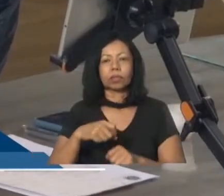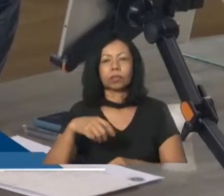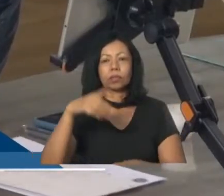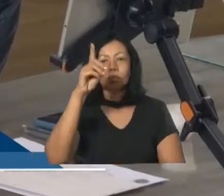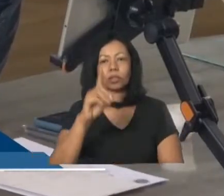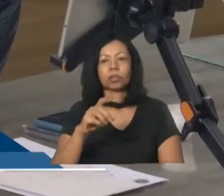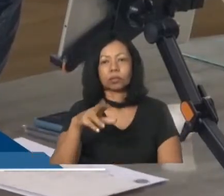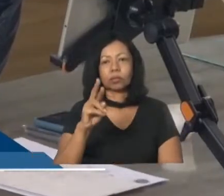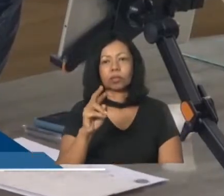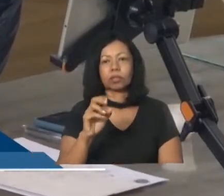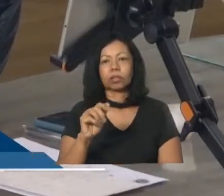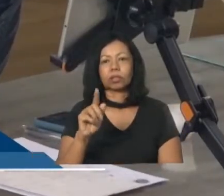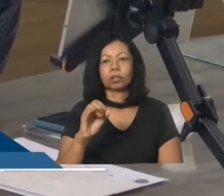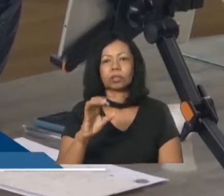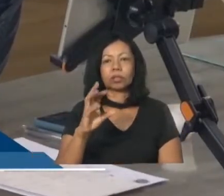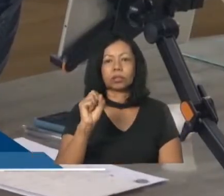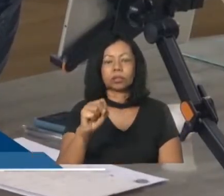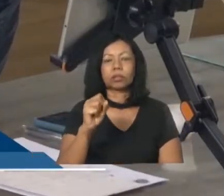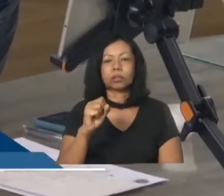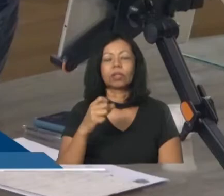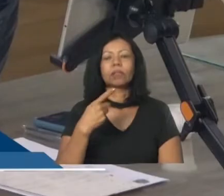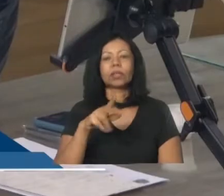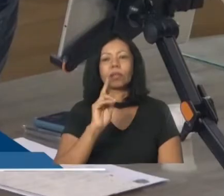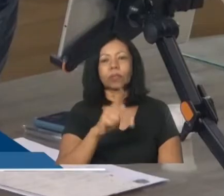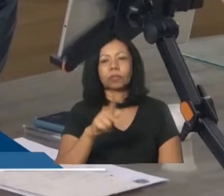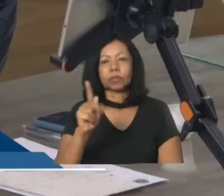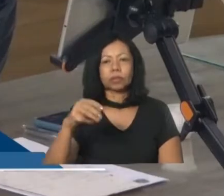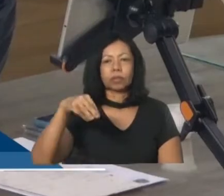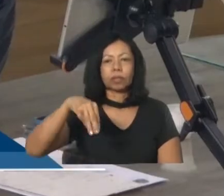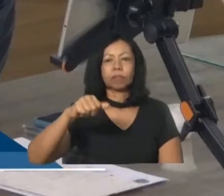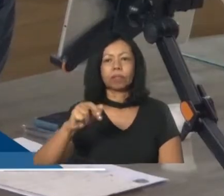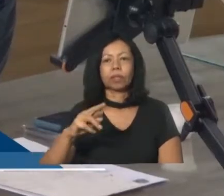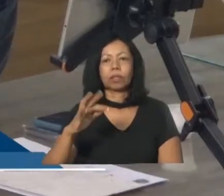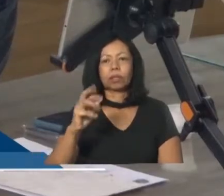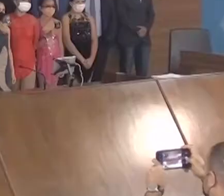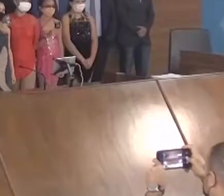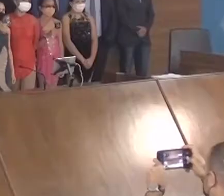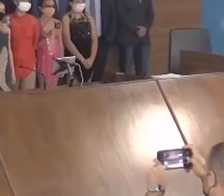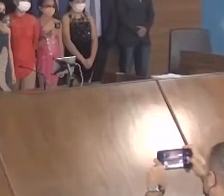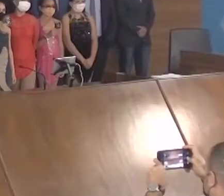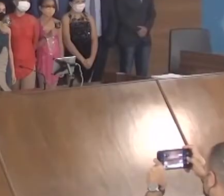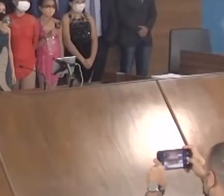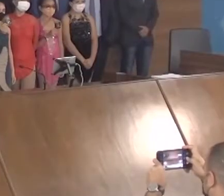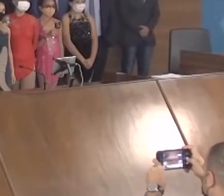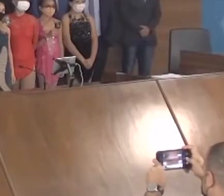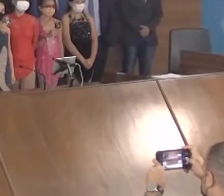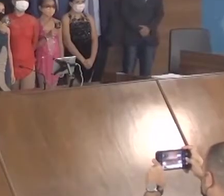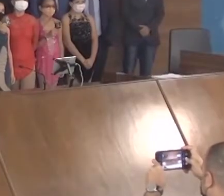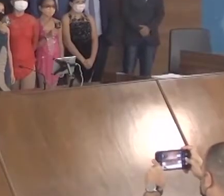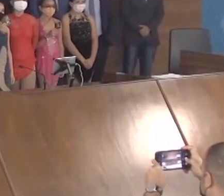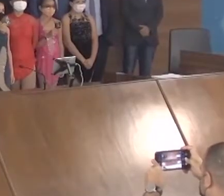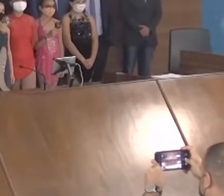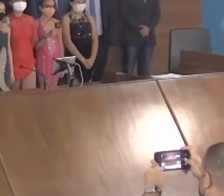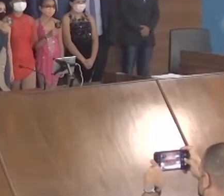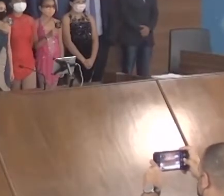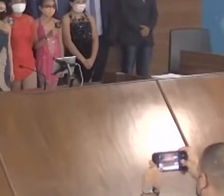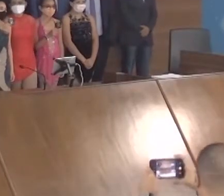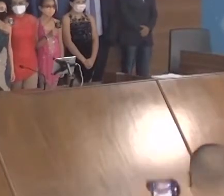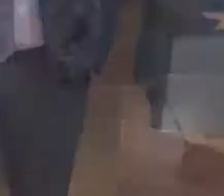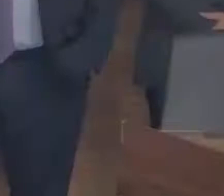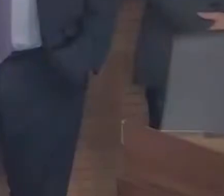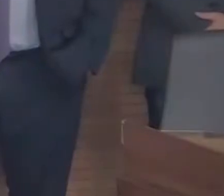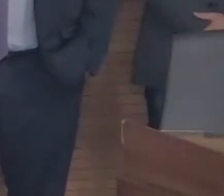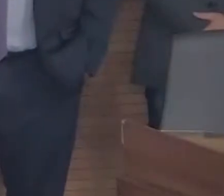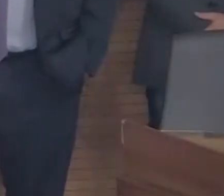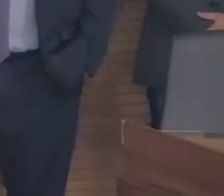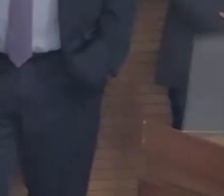E uma moção de aplauso foi apresentada pelo vereador Kleber do Cavaco para jovens do projeto da patinação artística